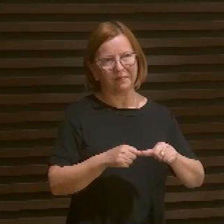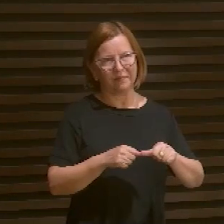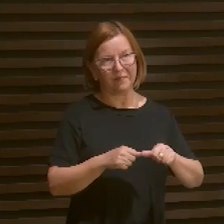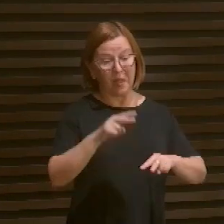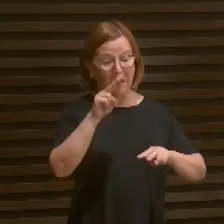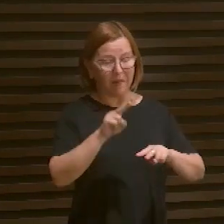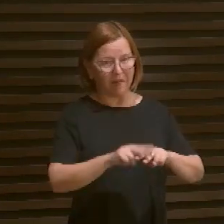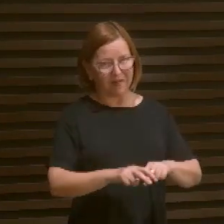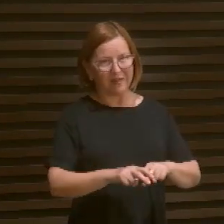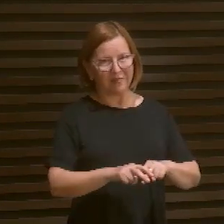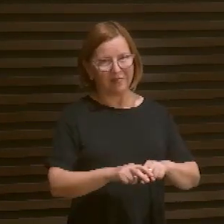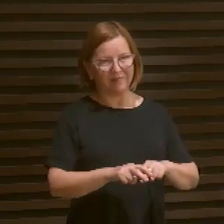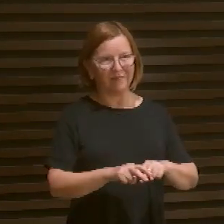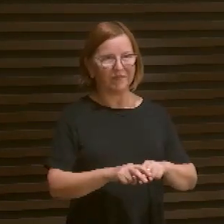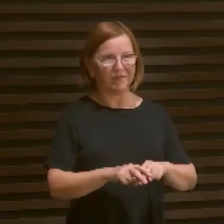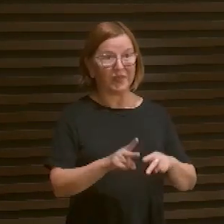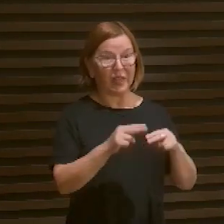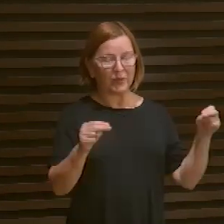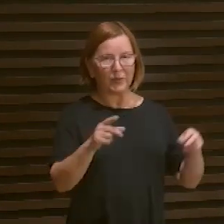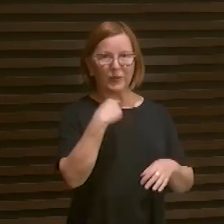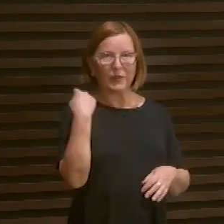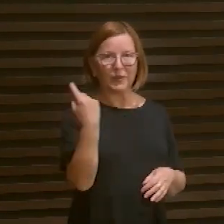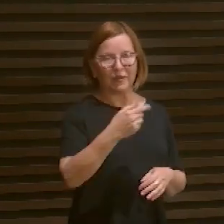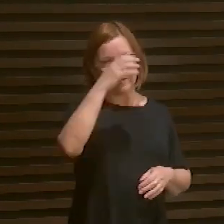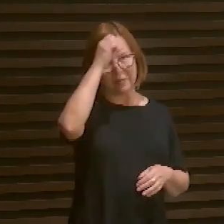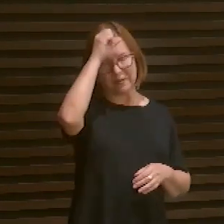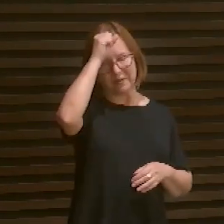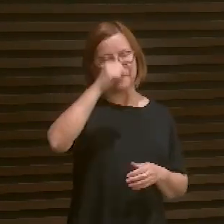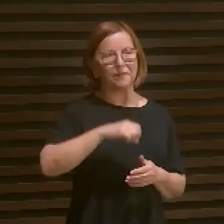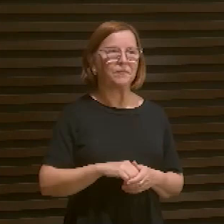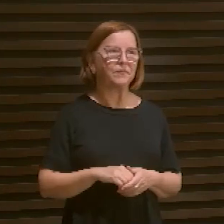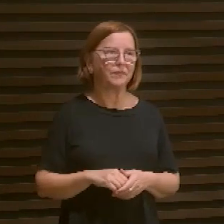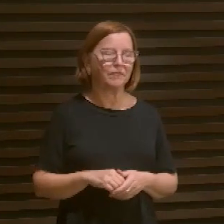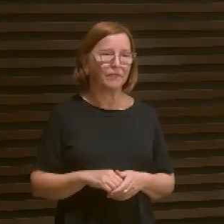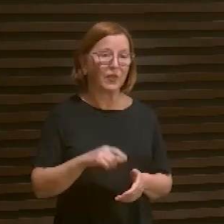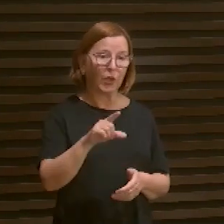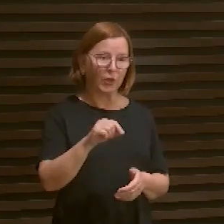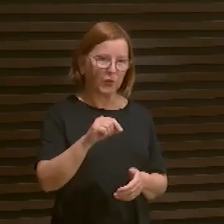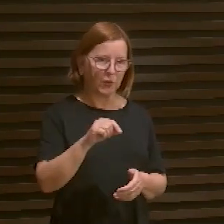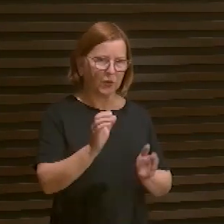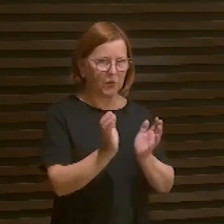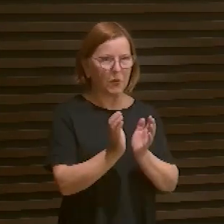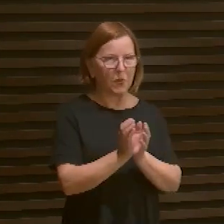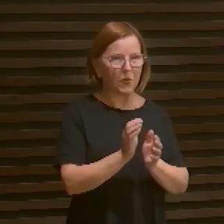presos àquilo que nós aprendemos. Eles pegaram os alunos e treinaram